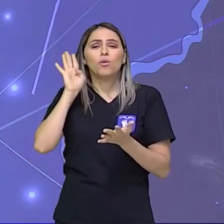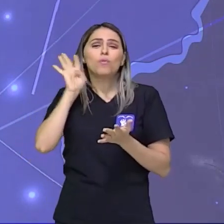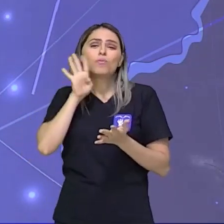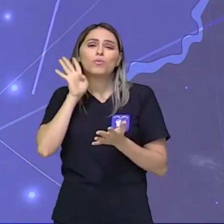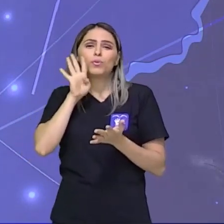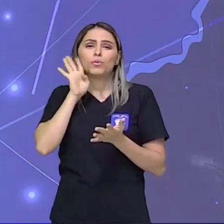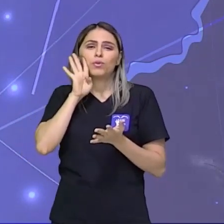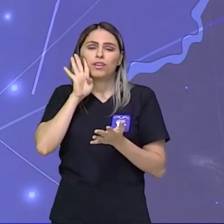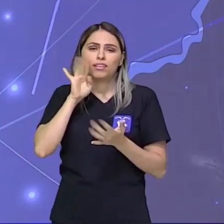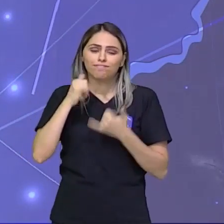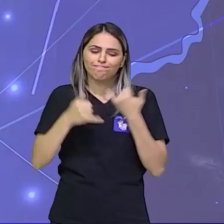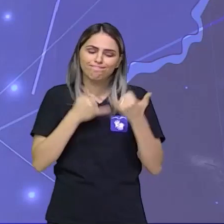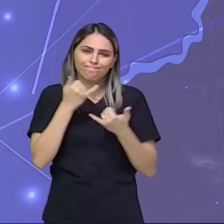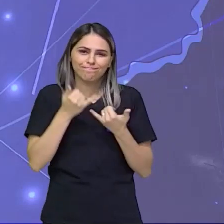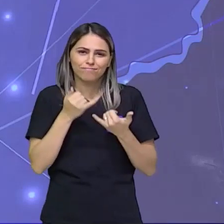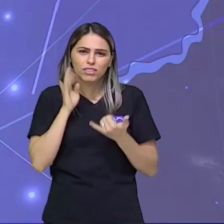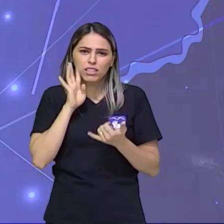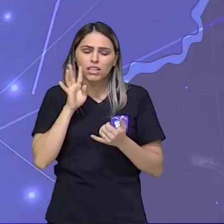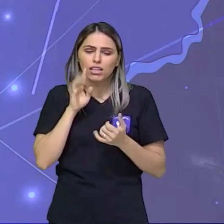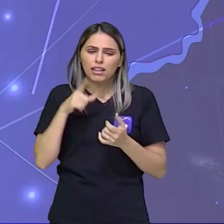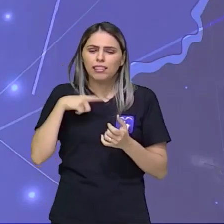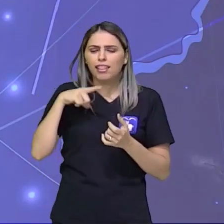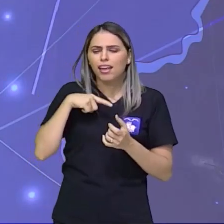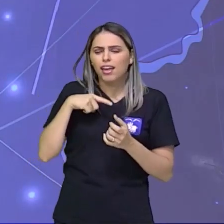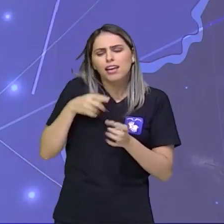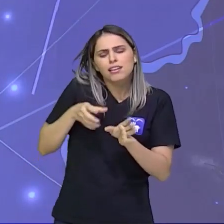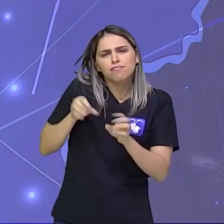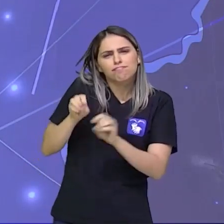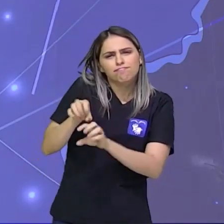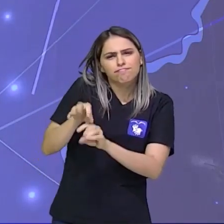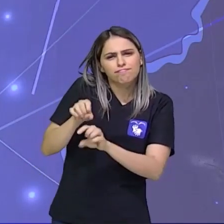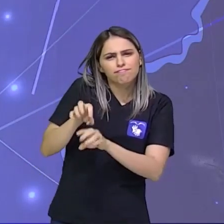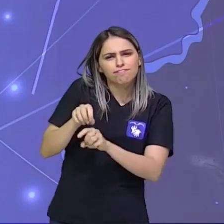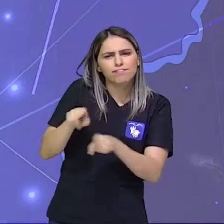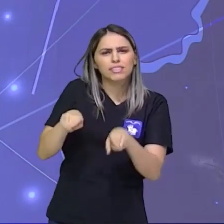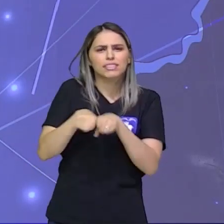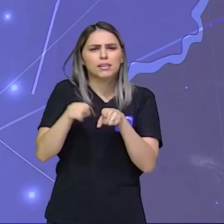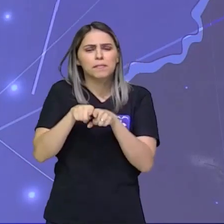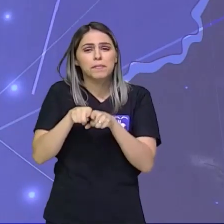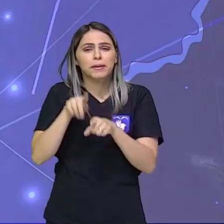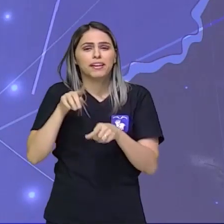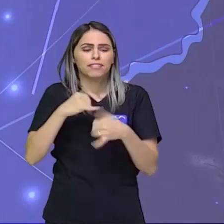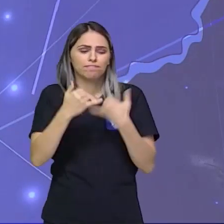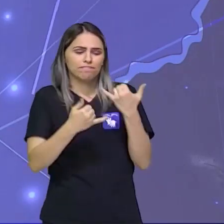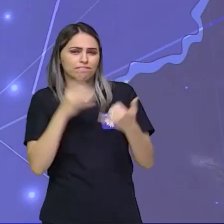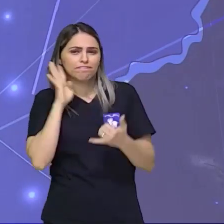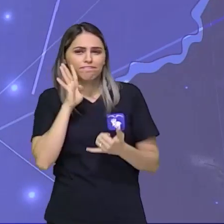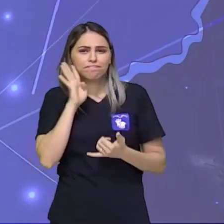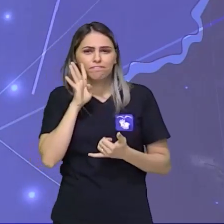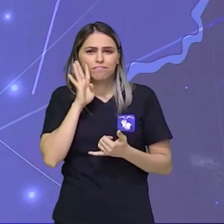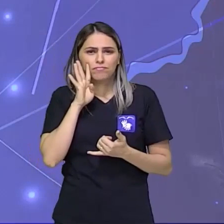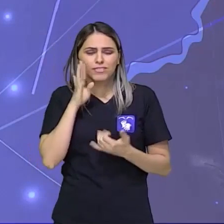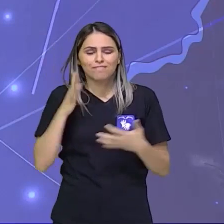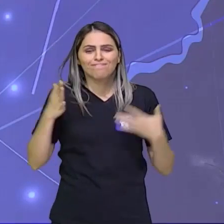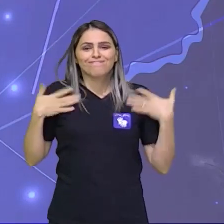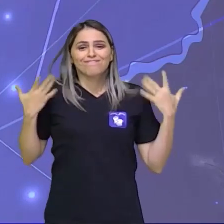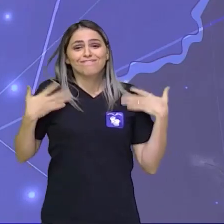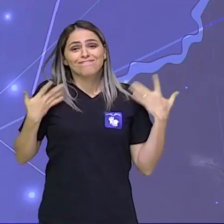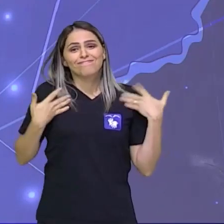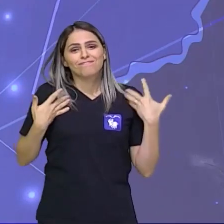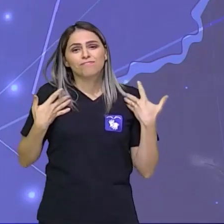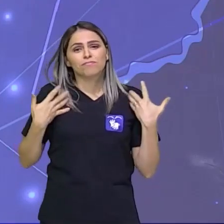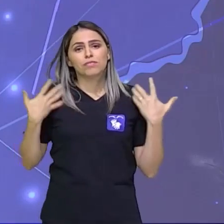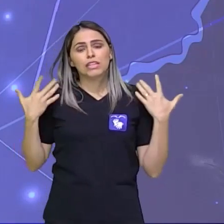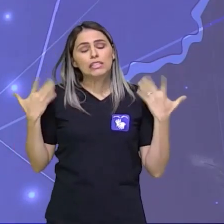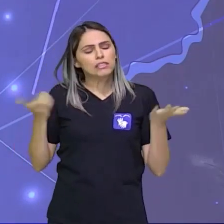muito divertidos. Eles querem nos passar ensinamento, eles querem nos divertir, eles querem nos alegrar.